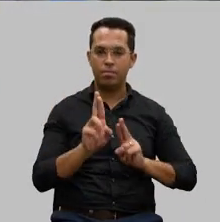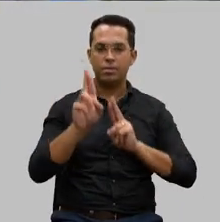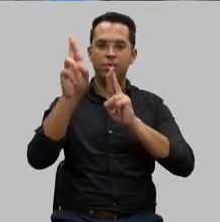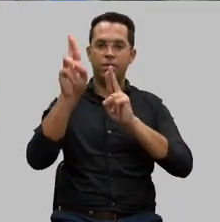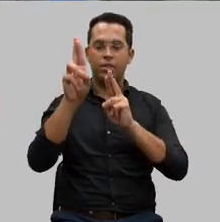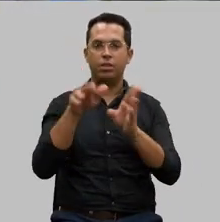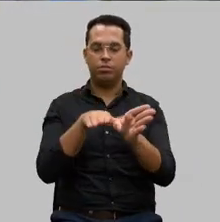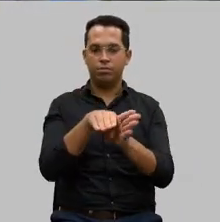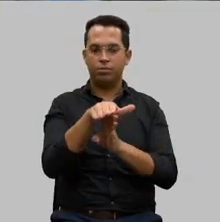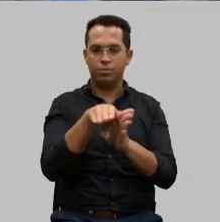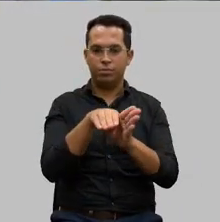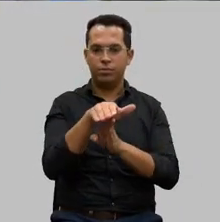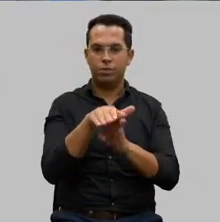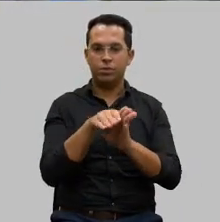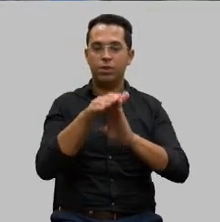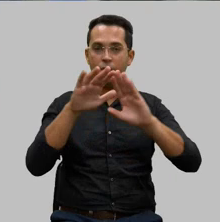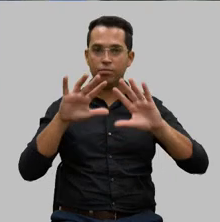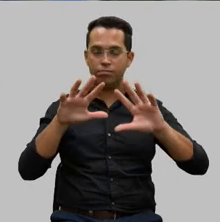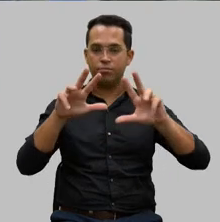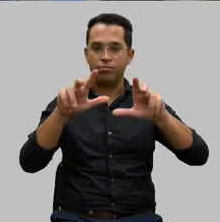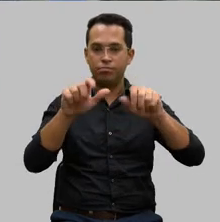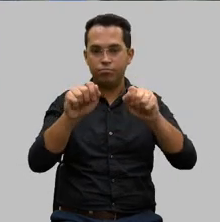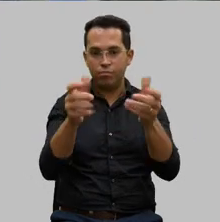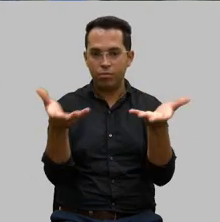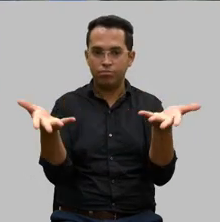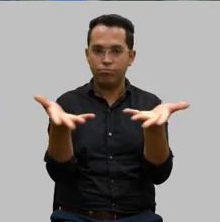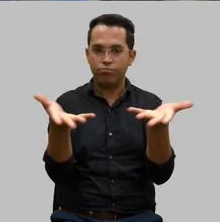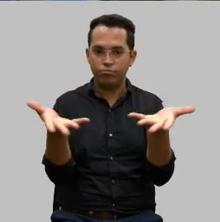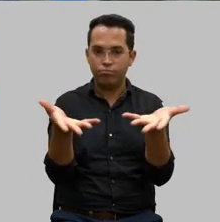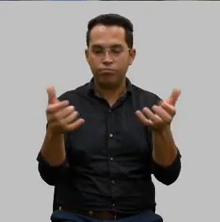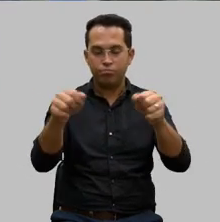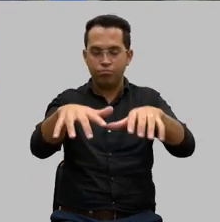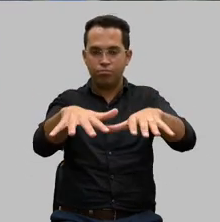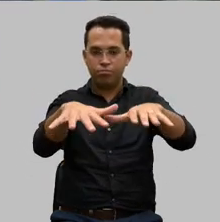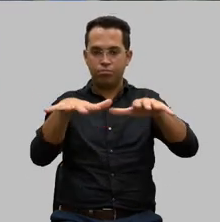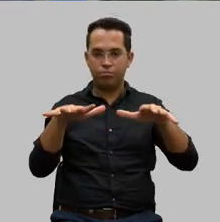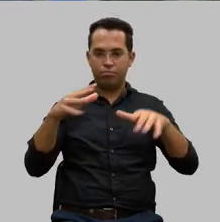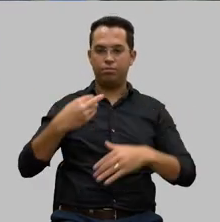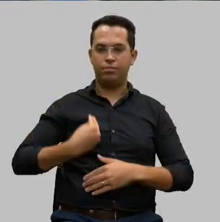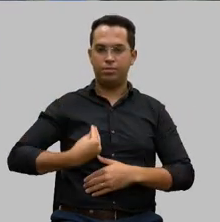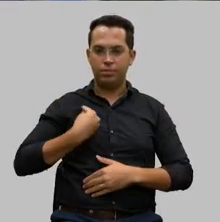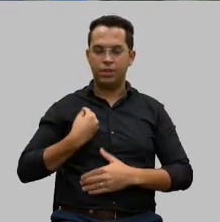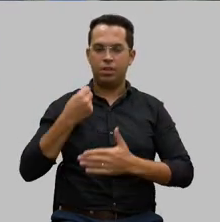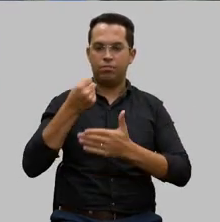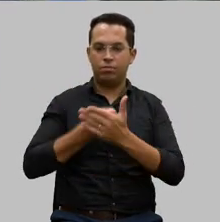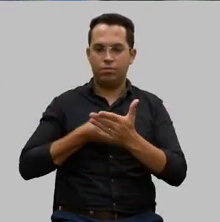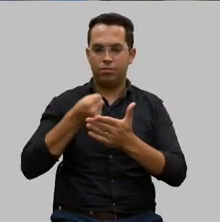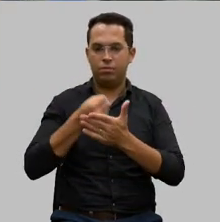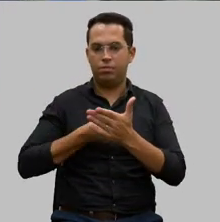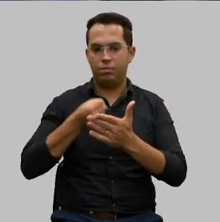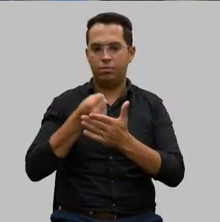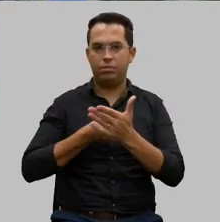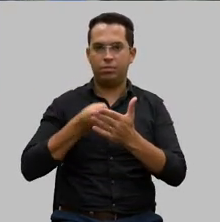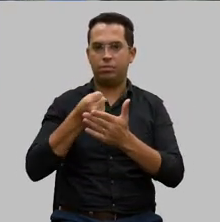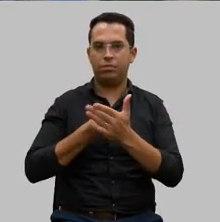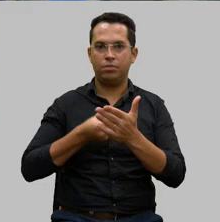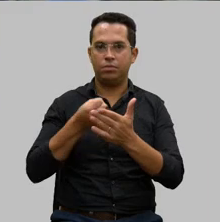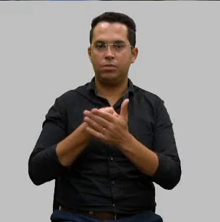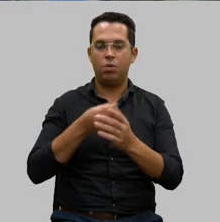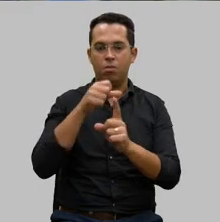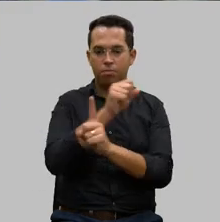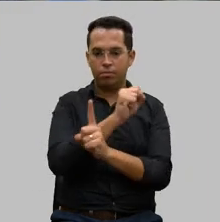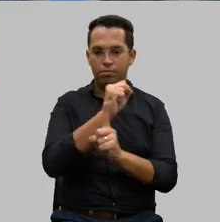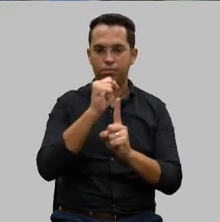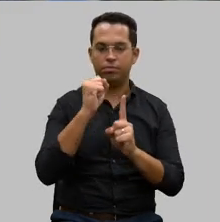a a todos que de alguma maneira tá aí lutando por uma cidade por uma